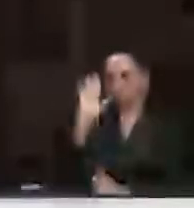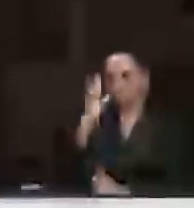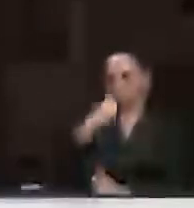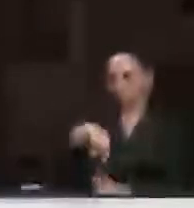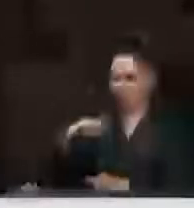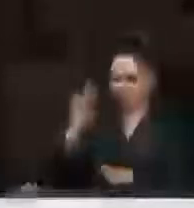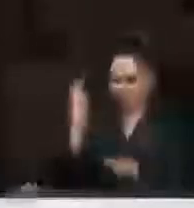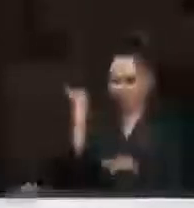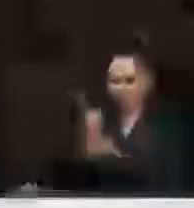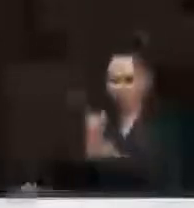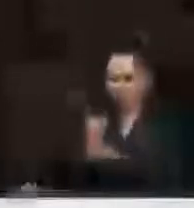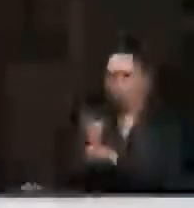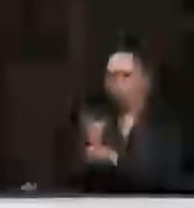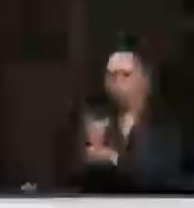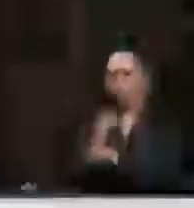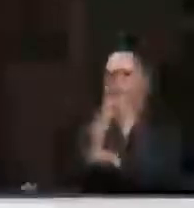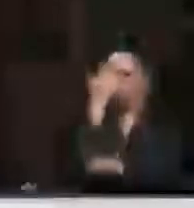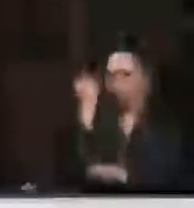pendente